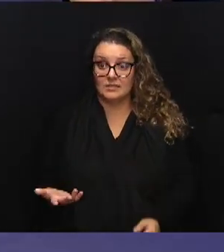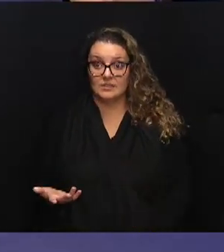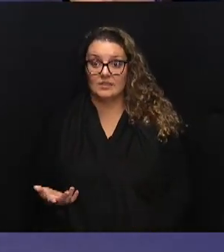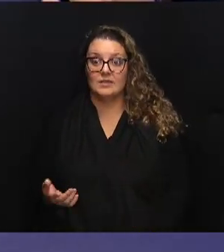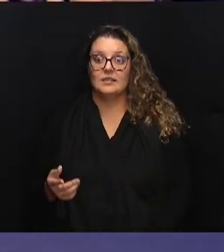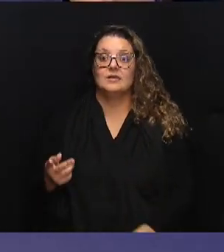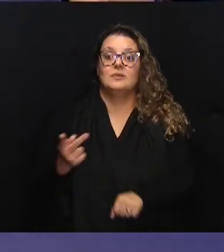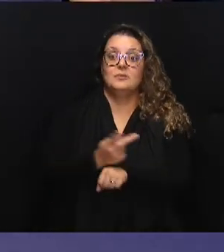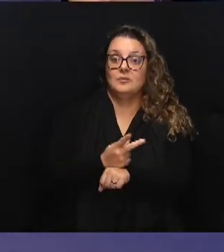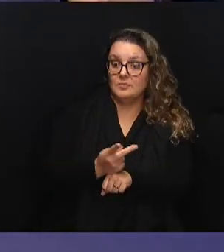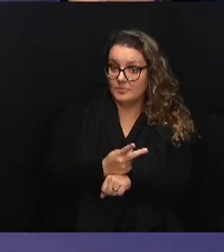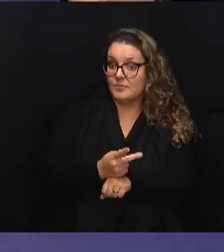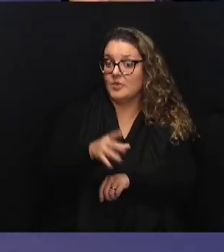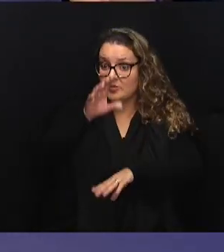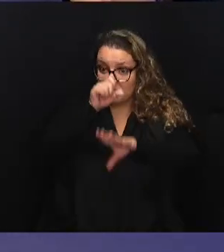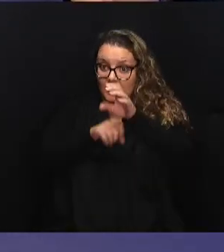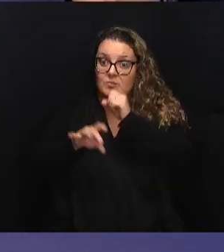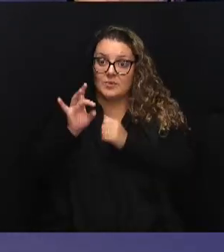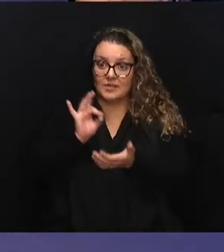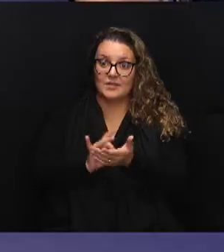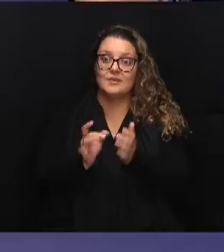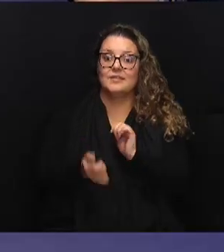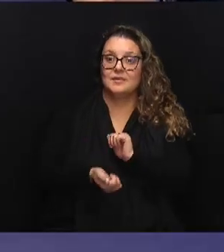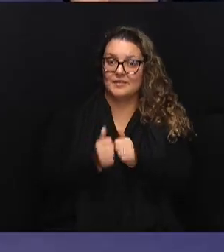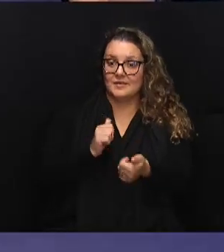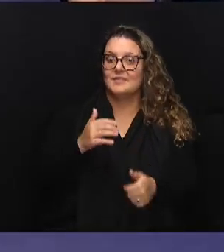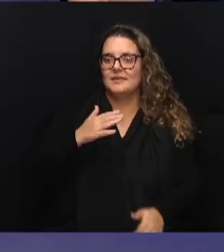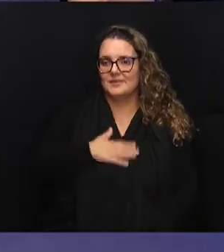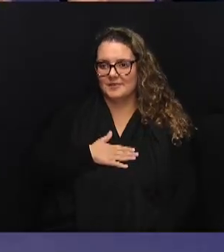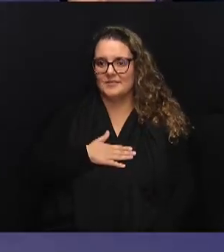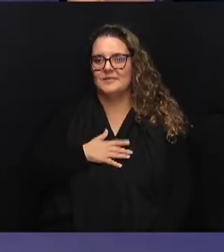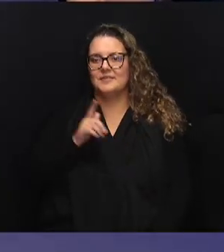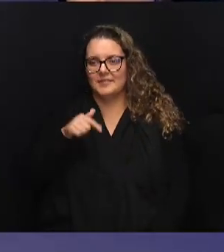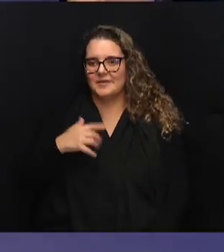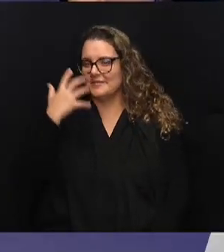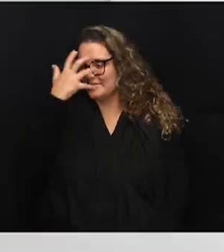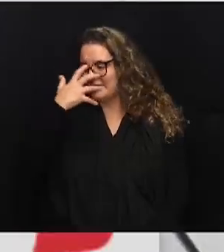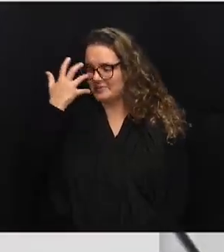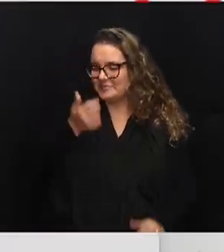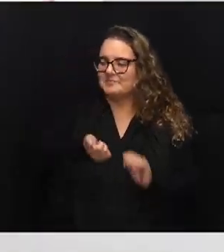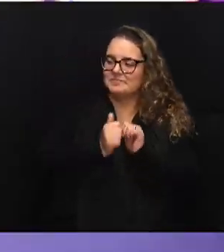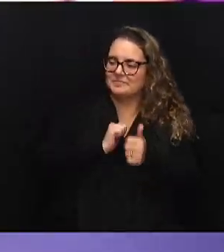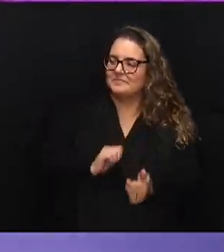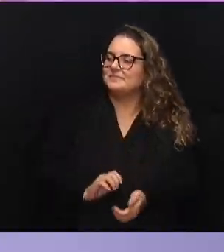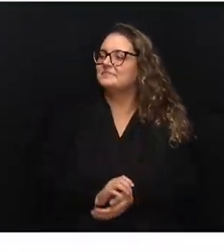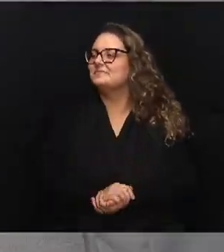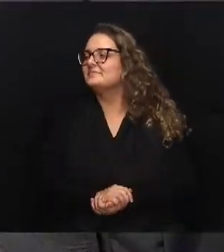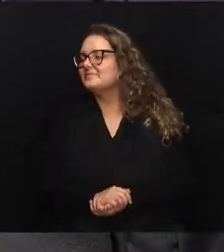fui atrás para aprender mesmo esse esporte aí que pra mim hoje é tô apaixonado por esse esporte hoje.